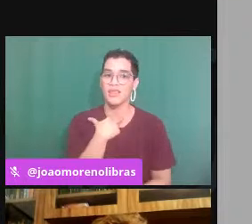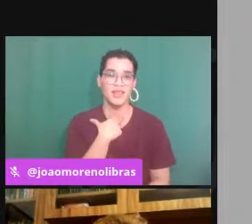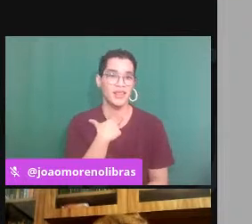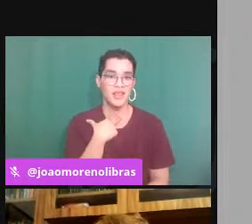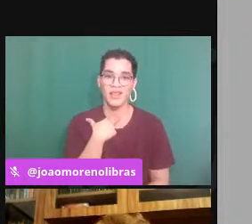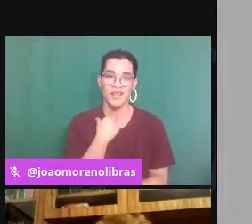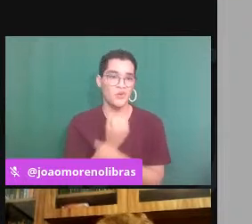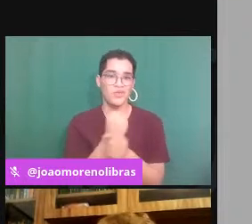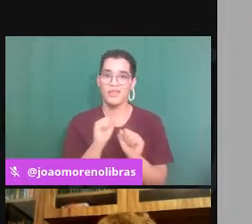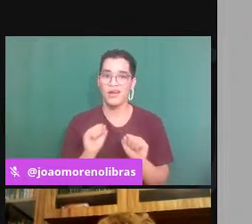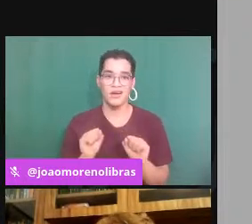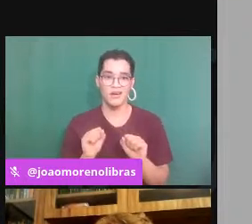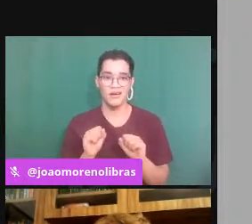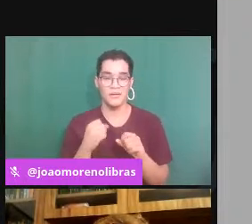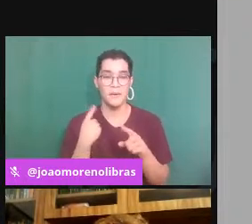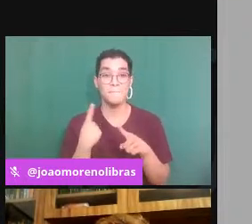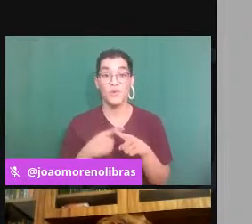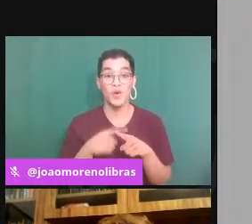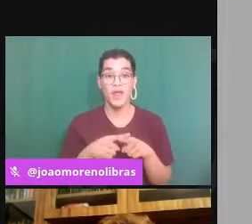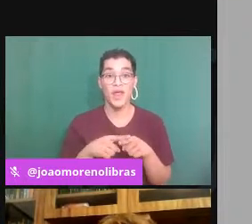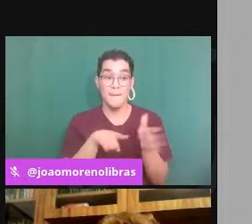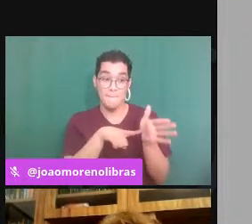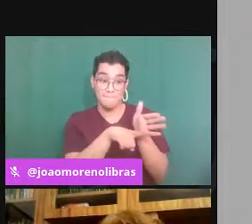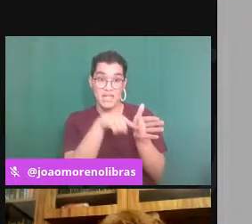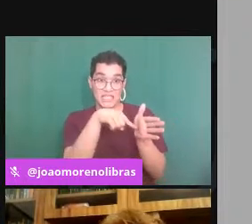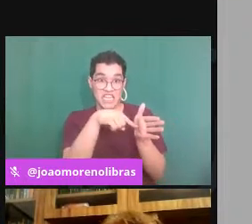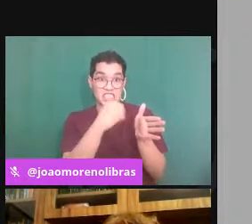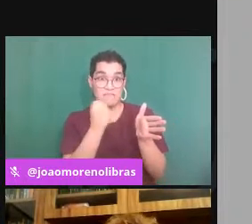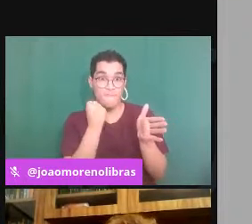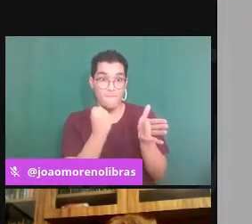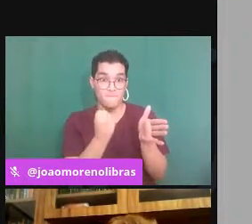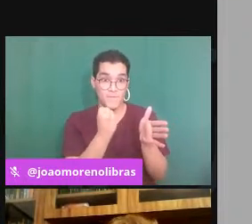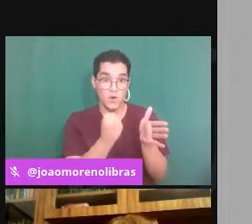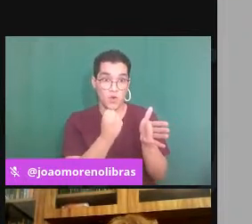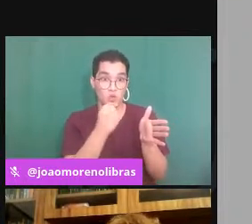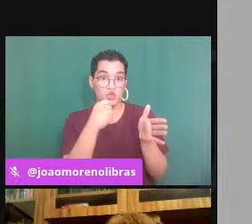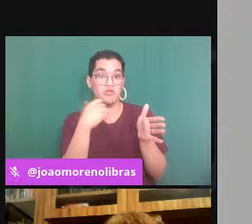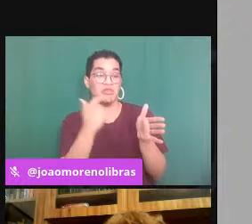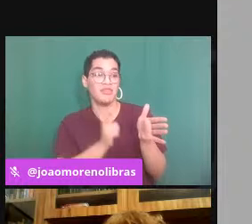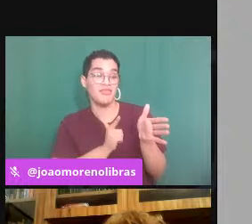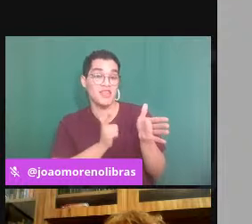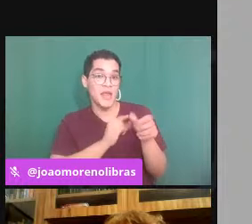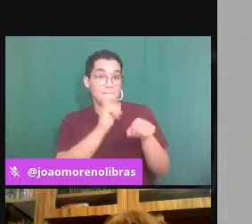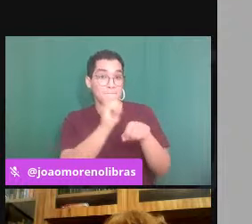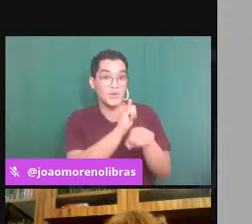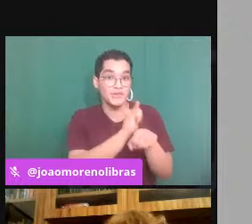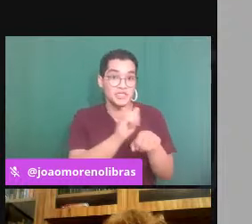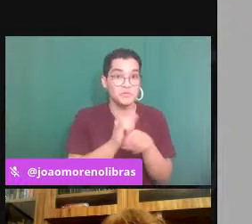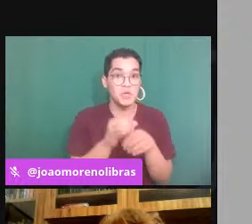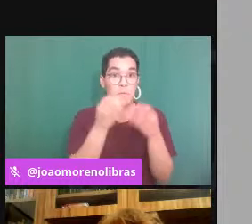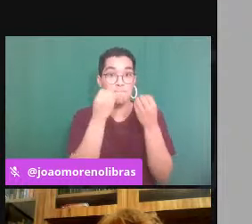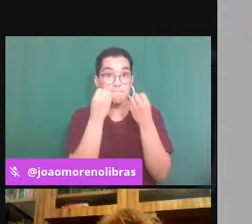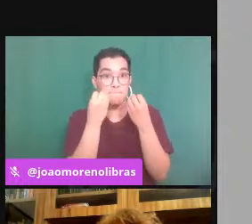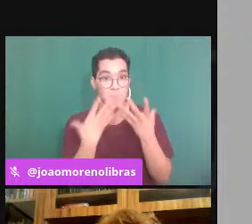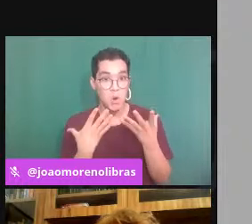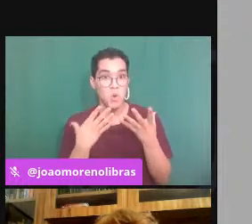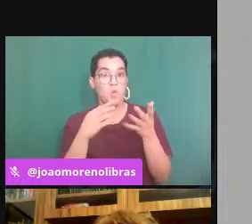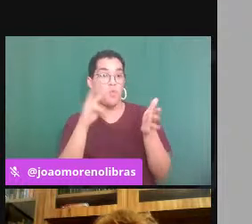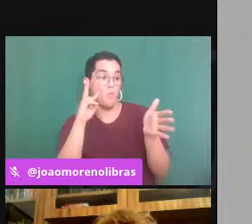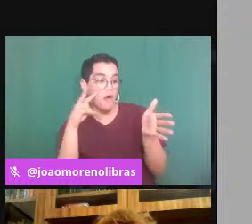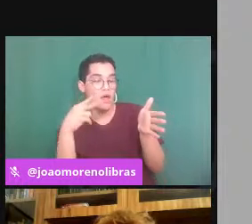ficamos com a pesquisa bem estabelecida, os procedimentos analíticos bem aplicados, a análise bem